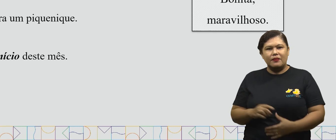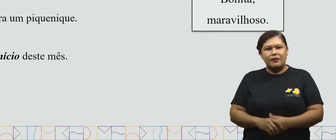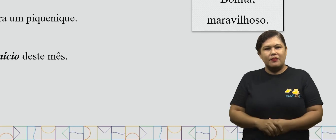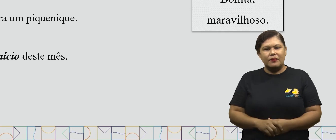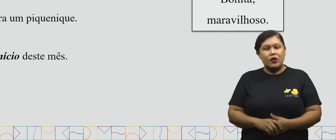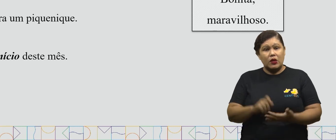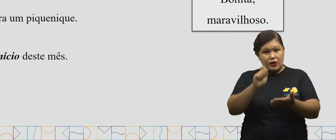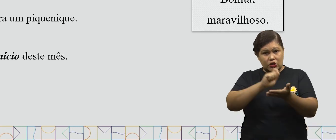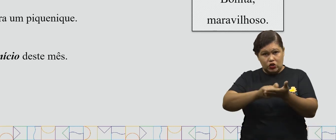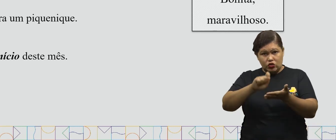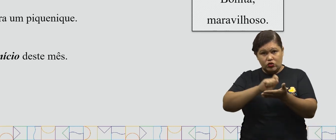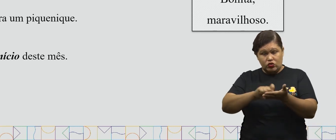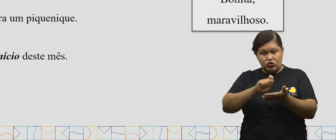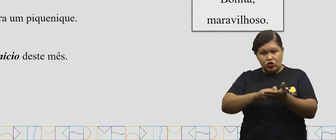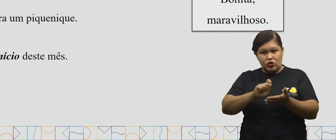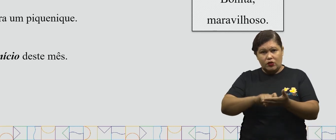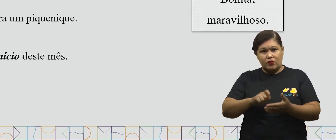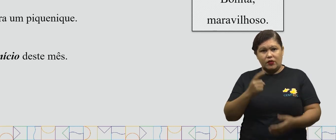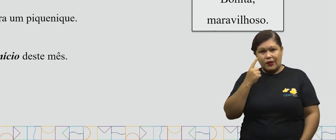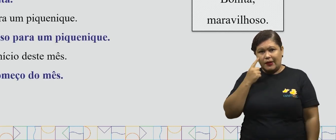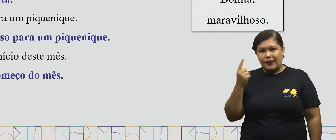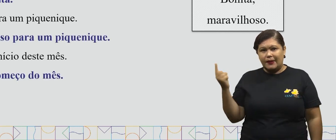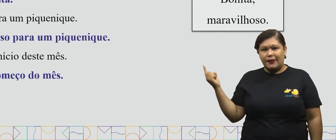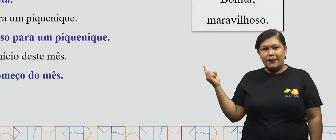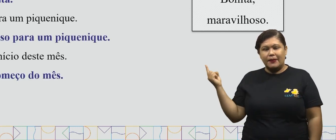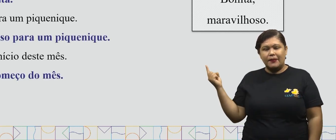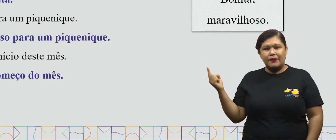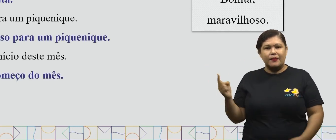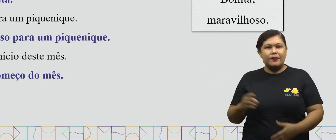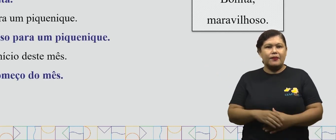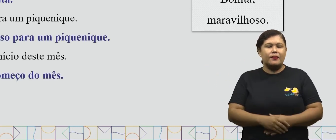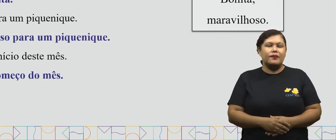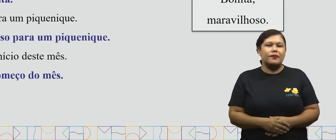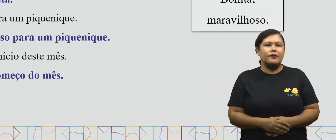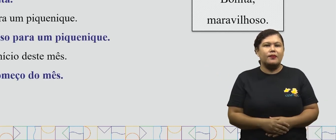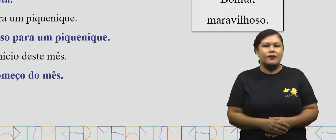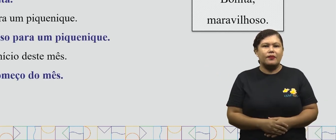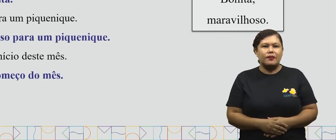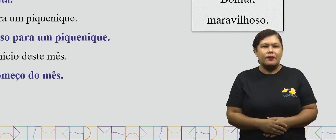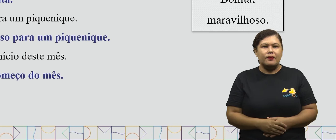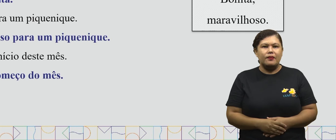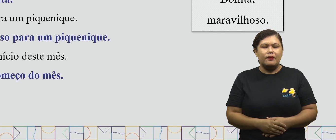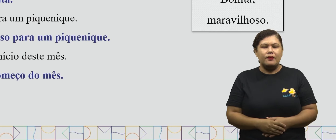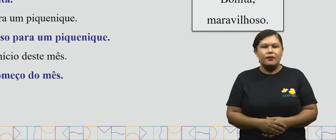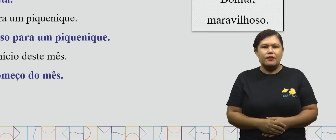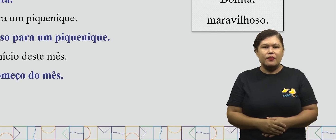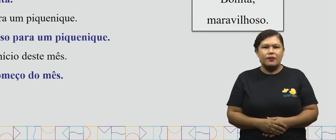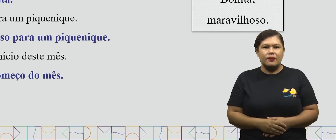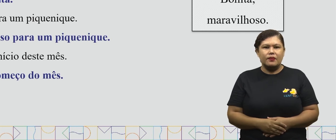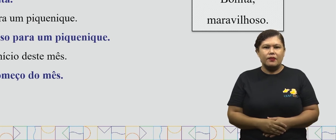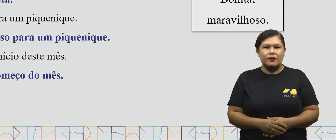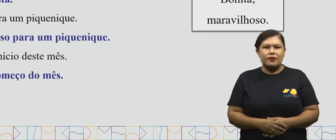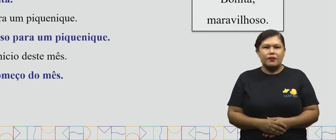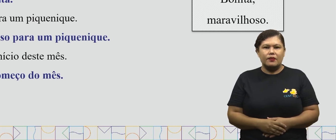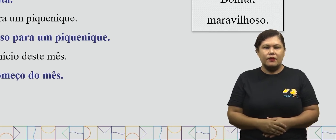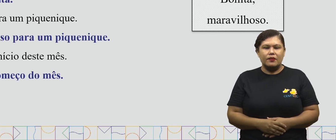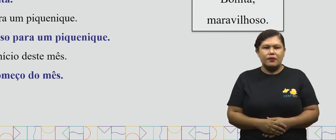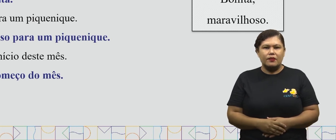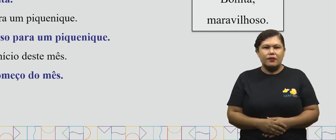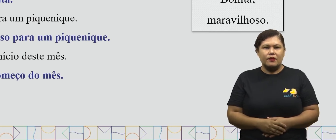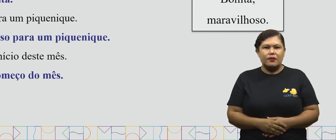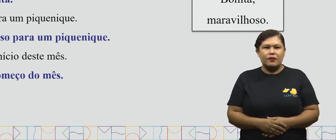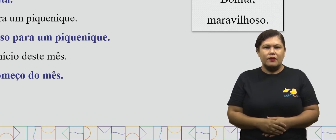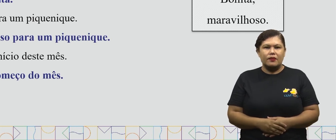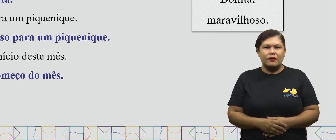Então, as respostas da atividade 3 são: na letra A, Maria é uma moça bonita. Na